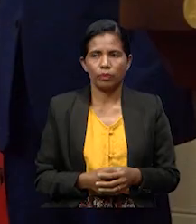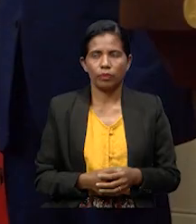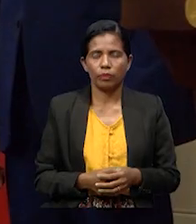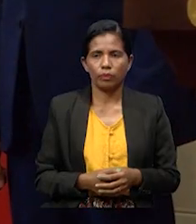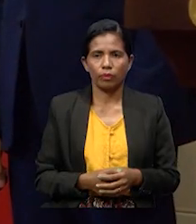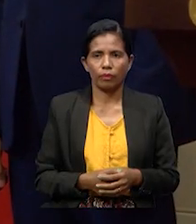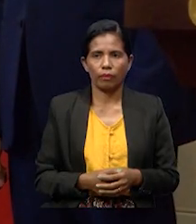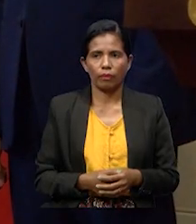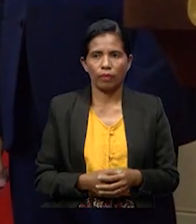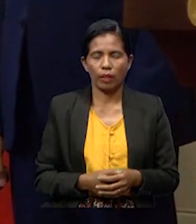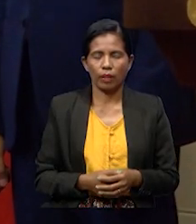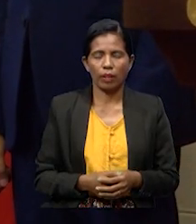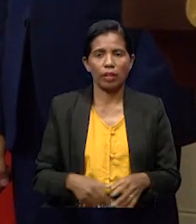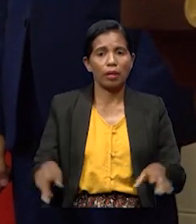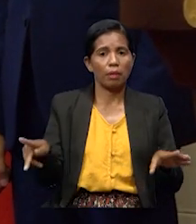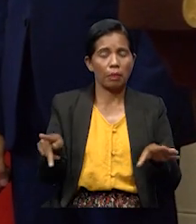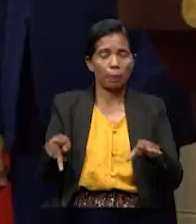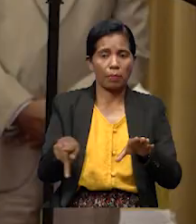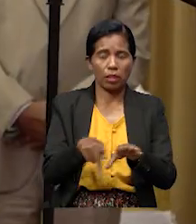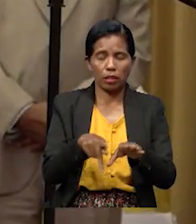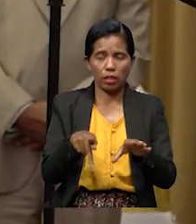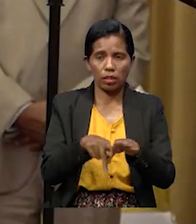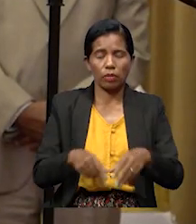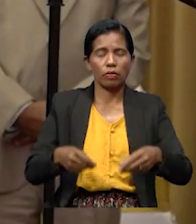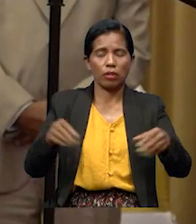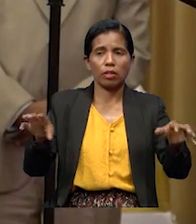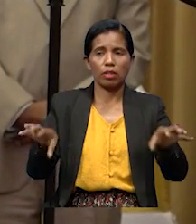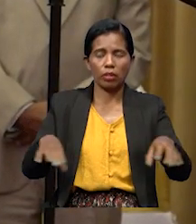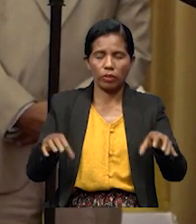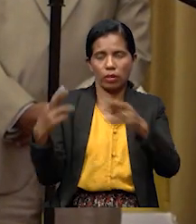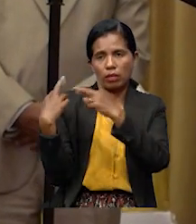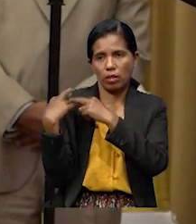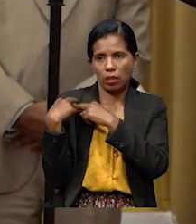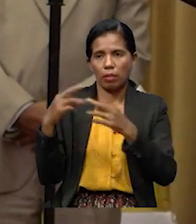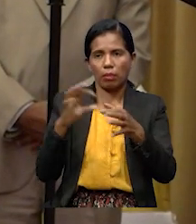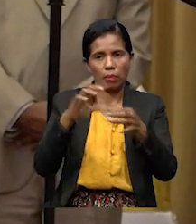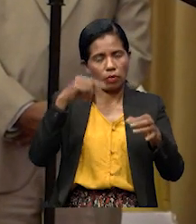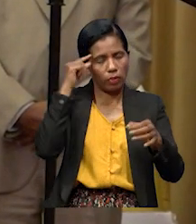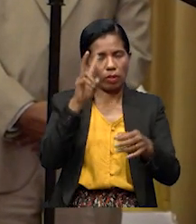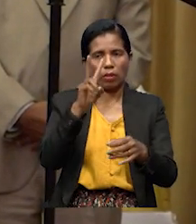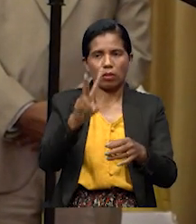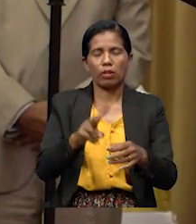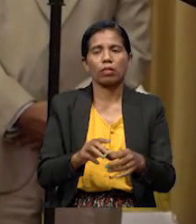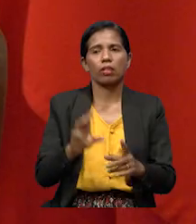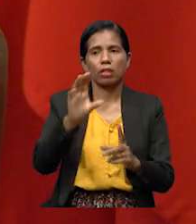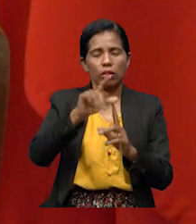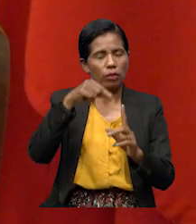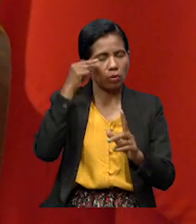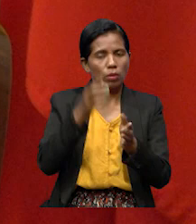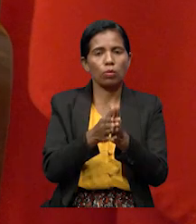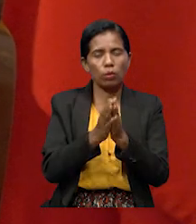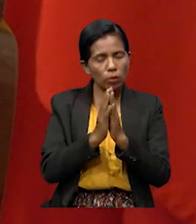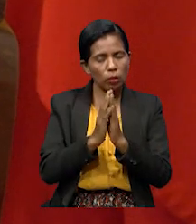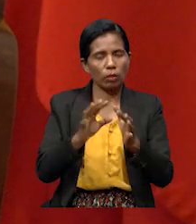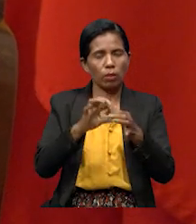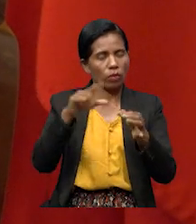A Fon participa a tomada de posse, seba membro do governo Fon na Rua e a Palácio Presidencial Bairro Pitedili, Quintané, chefe governo russo, membro do governo Fon